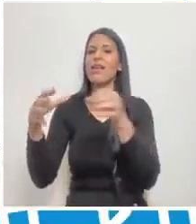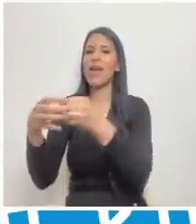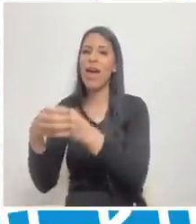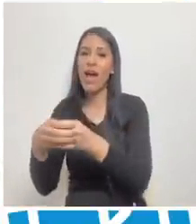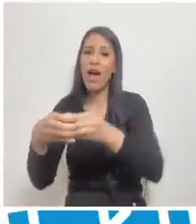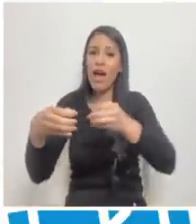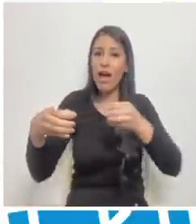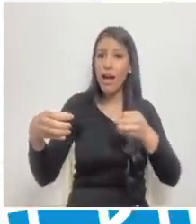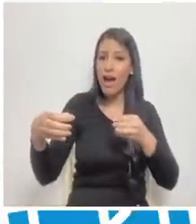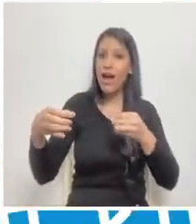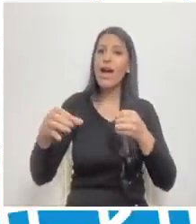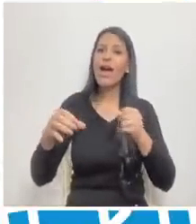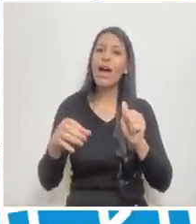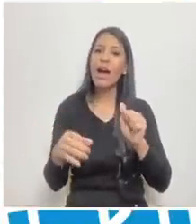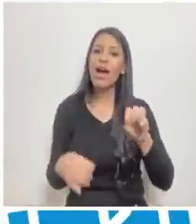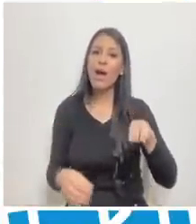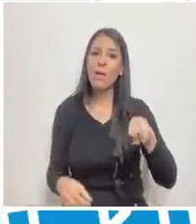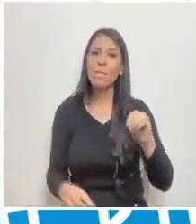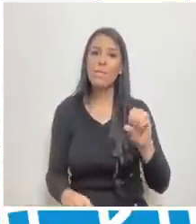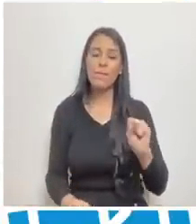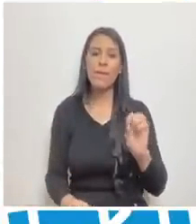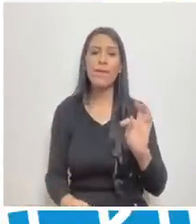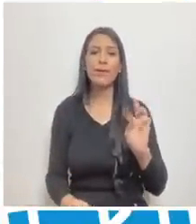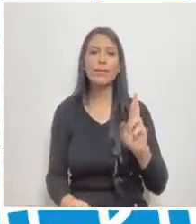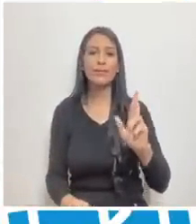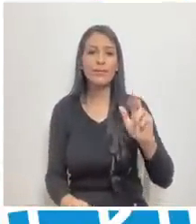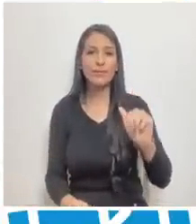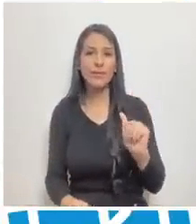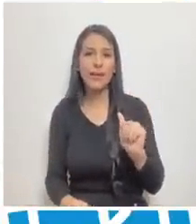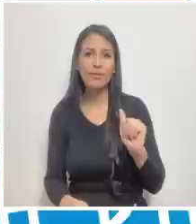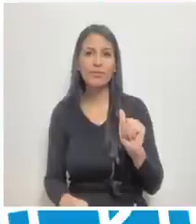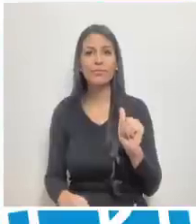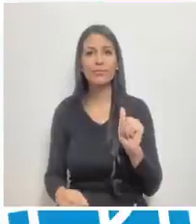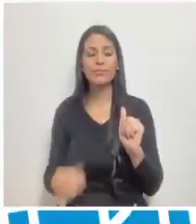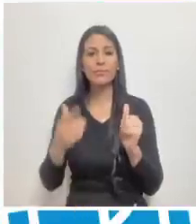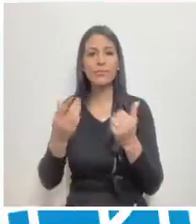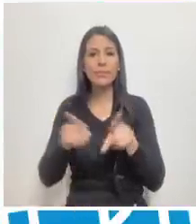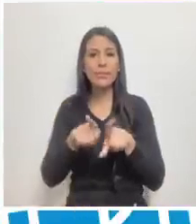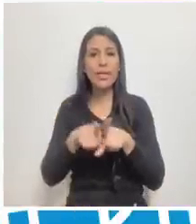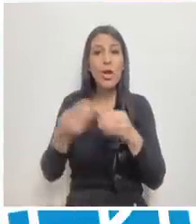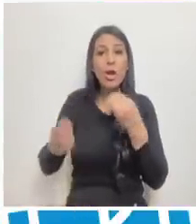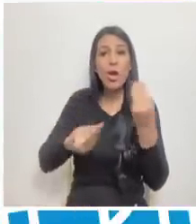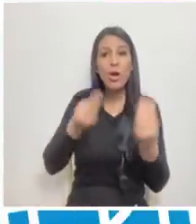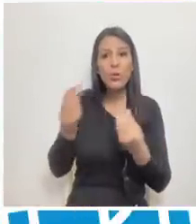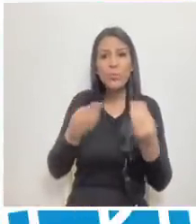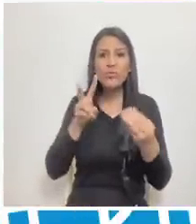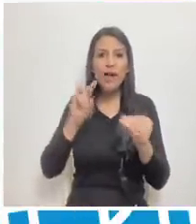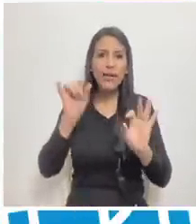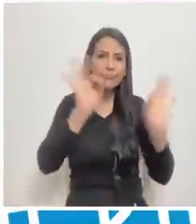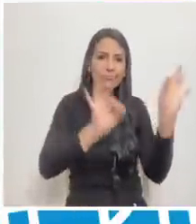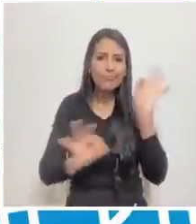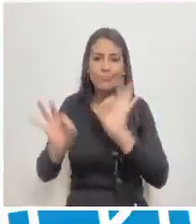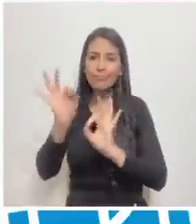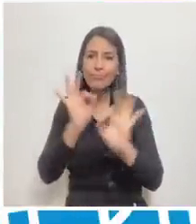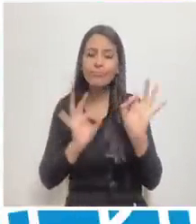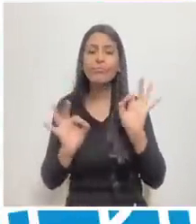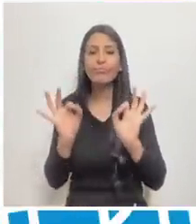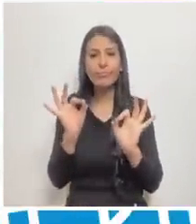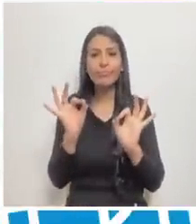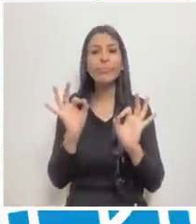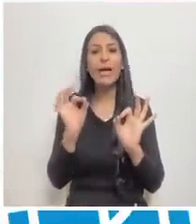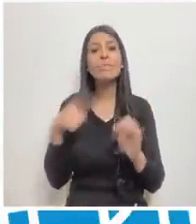da amostra em si, né? Mas o desenho de como isso vai ser construído, para avançarmos nesses estudos que